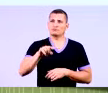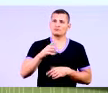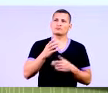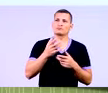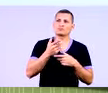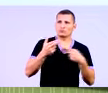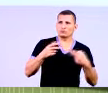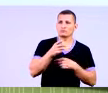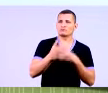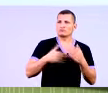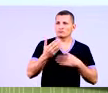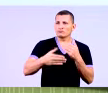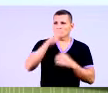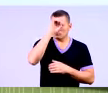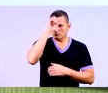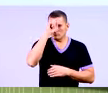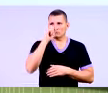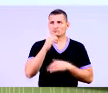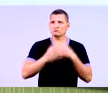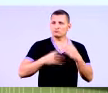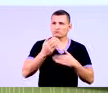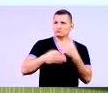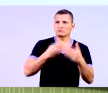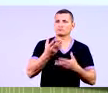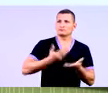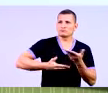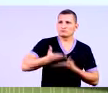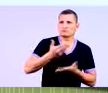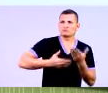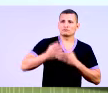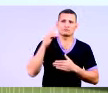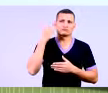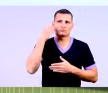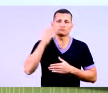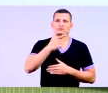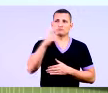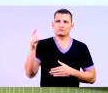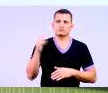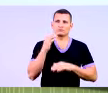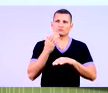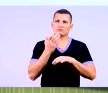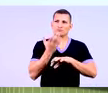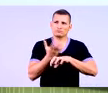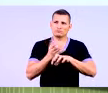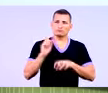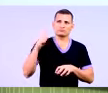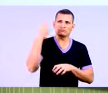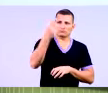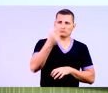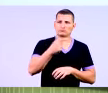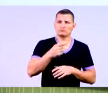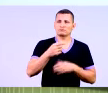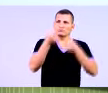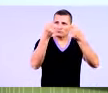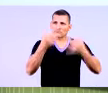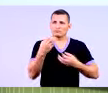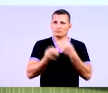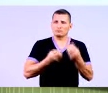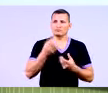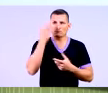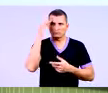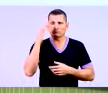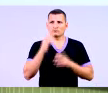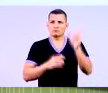com o tempo a desenvolver na troca de experiências vão ter disciplina na frente que vão falar sobre como entender o que o cliente quer